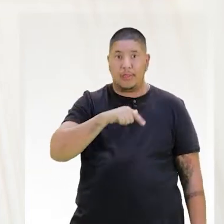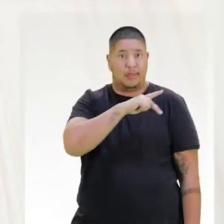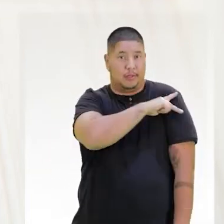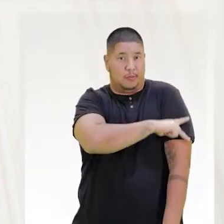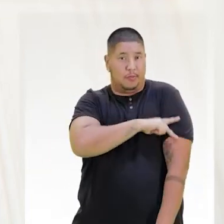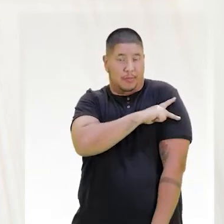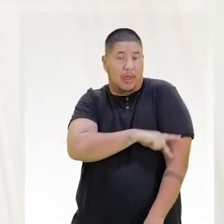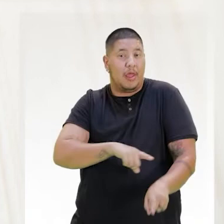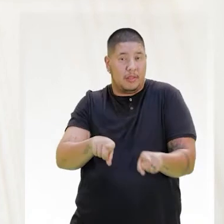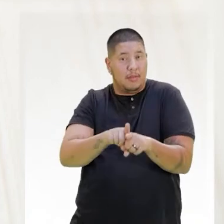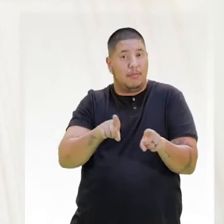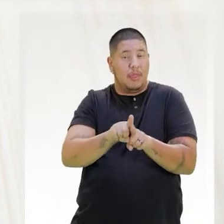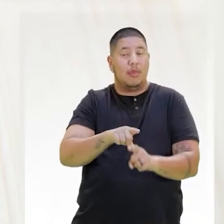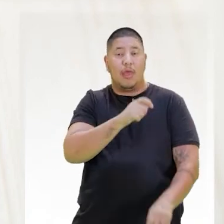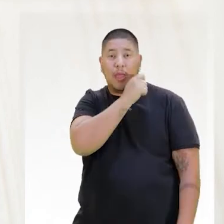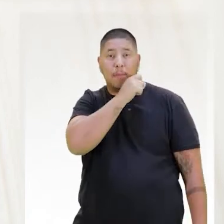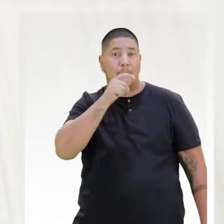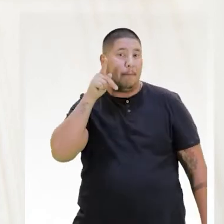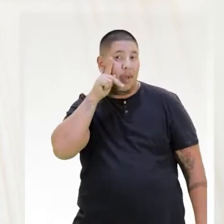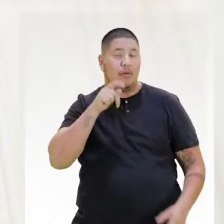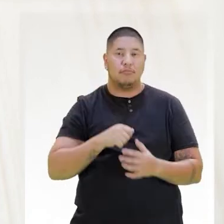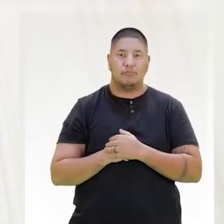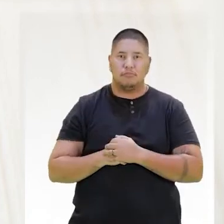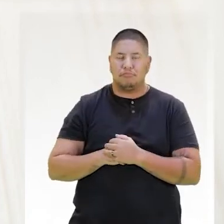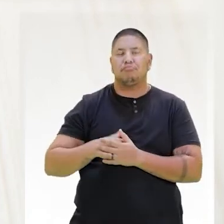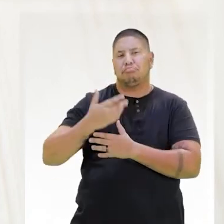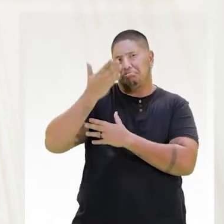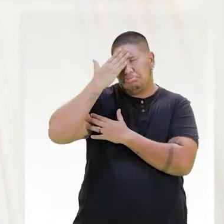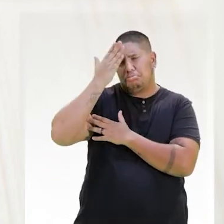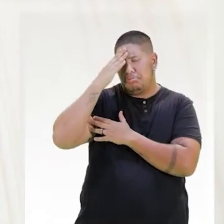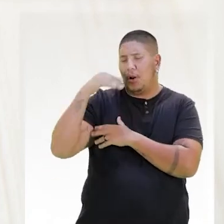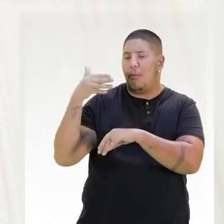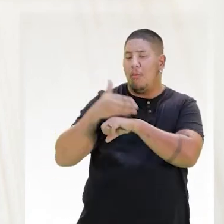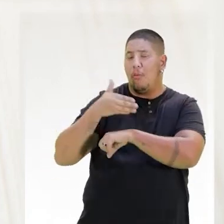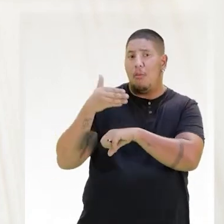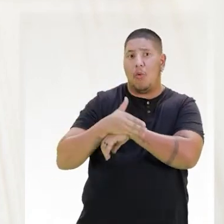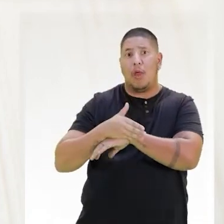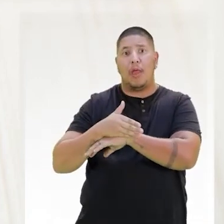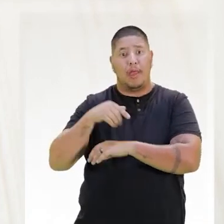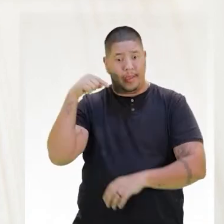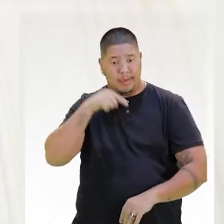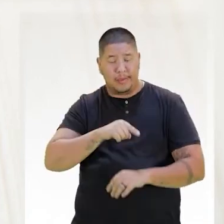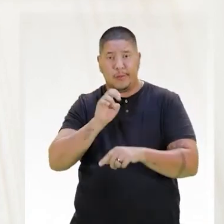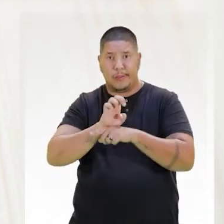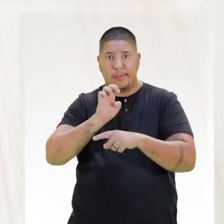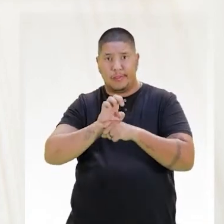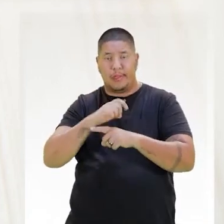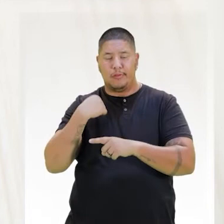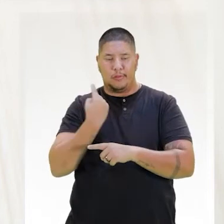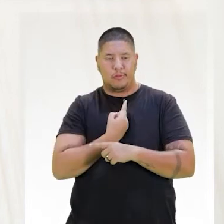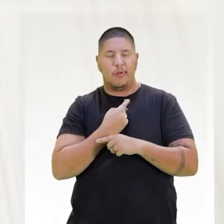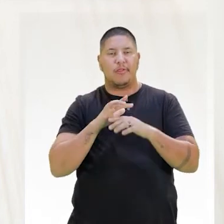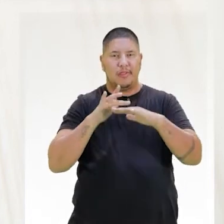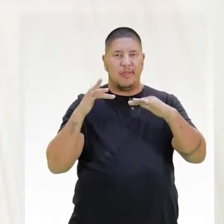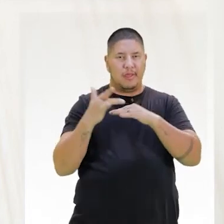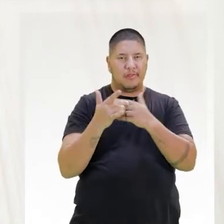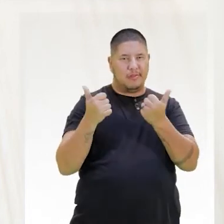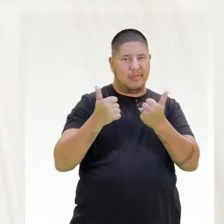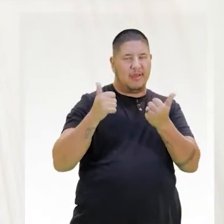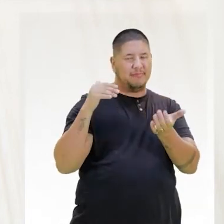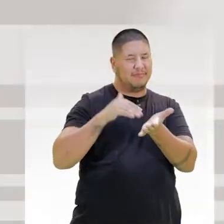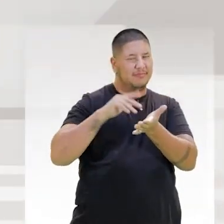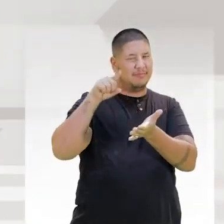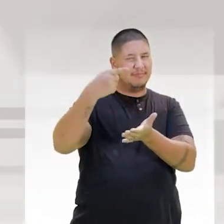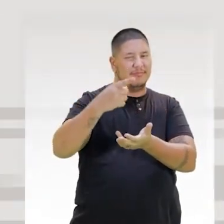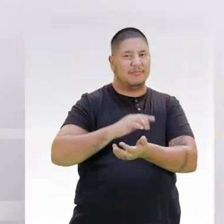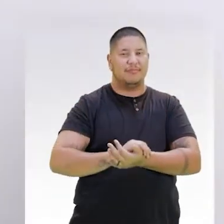no Amapá. Saiba mais sobre a atuação do MPT no Pará e Amapá através das nossas redes sociais. Até